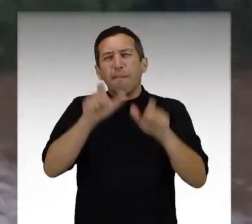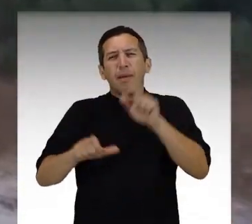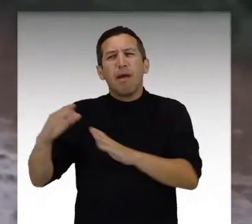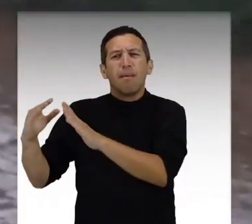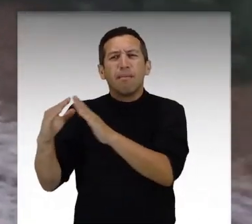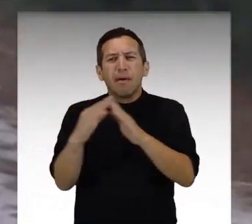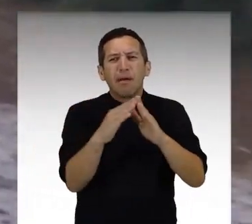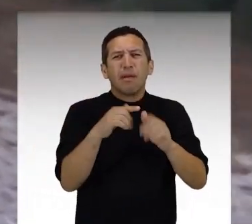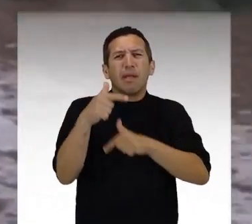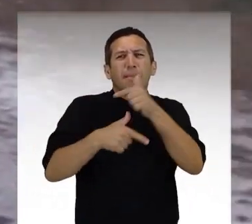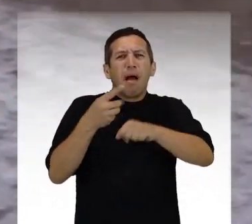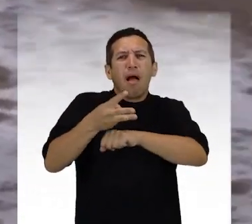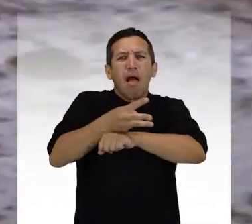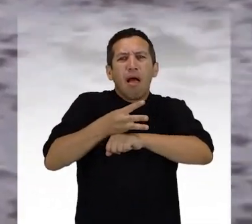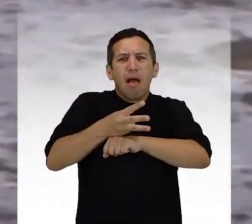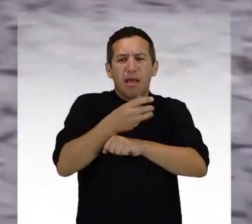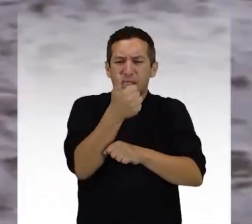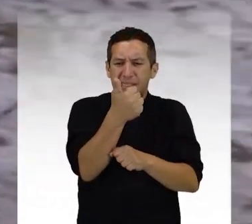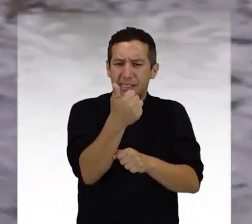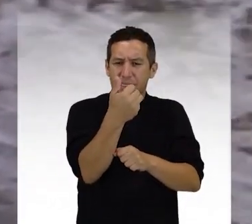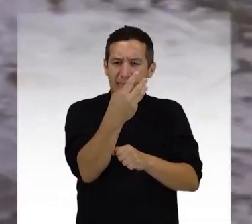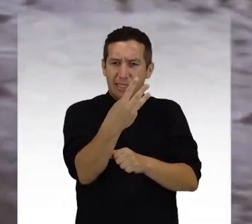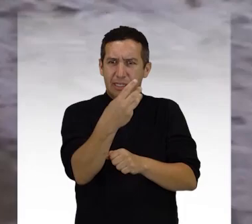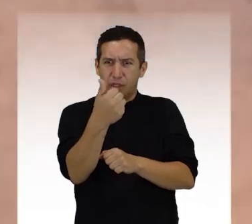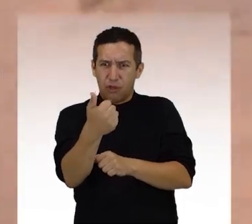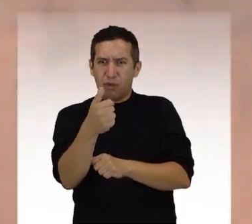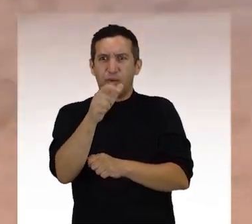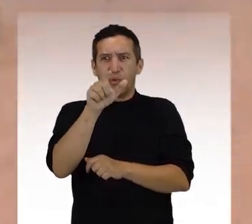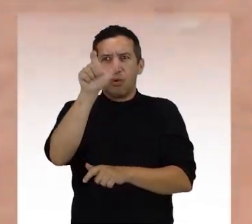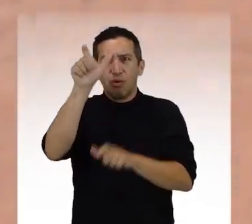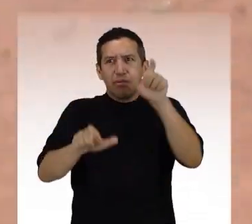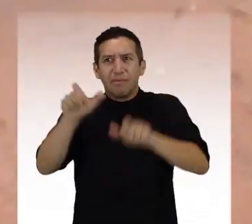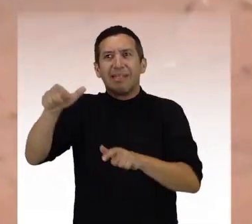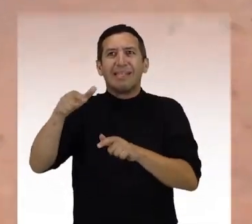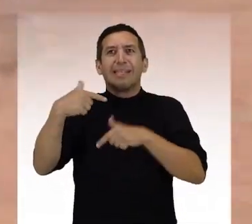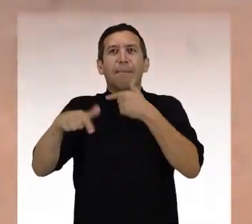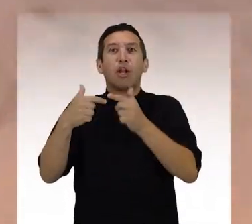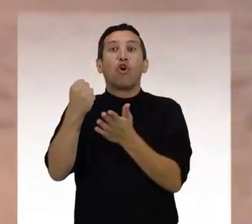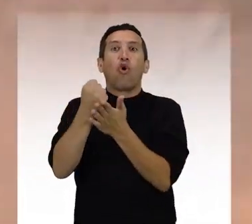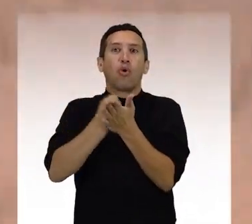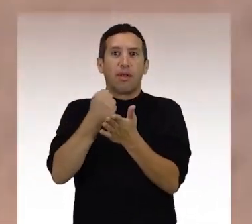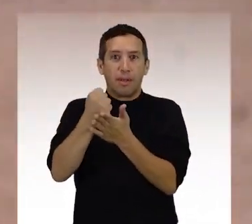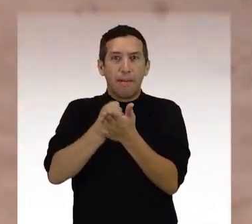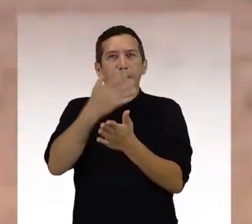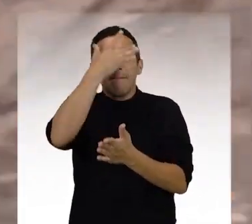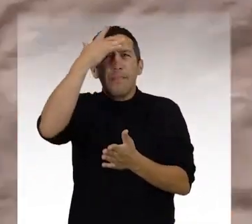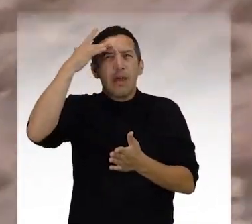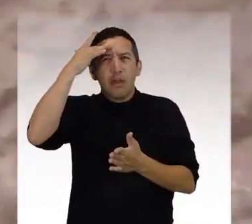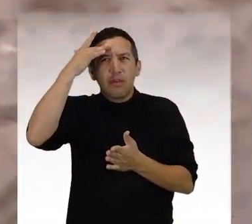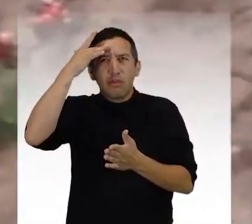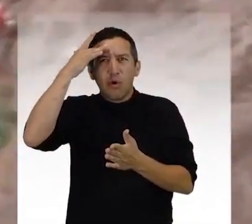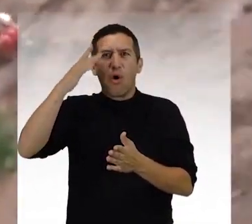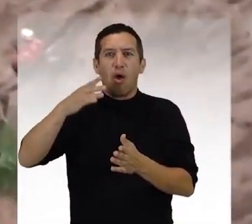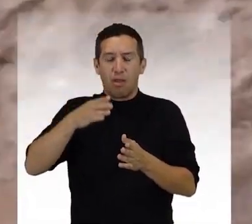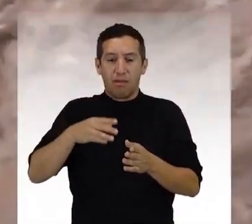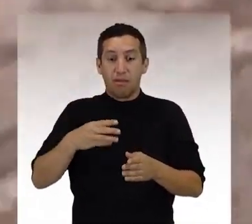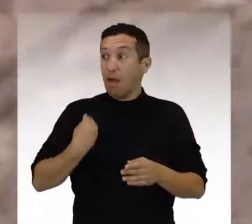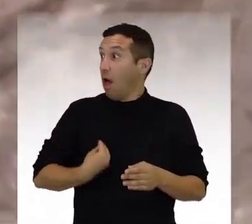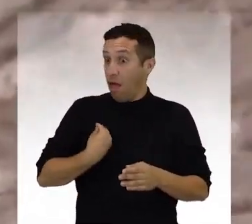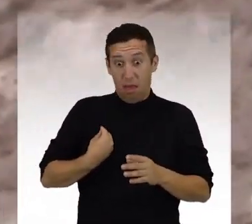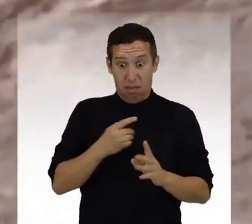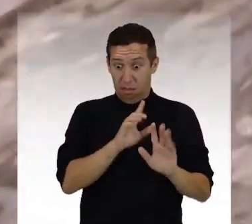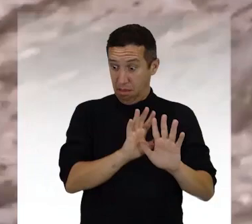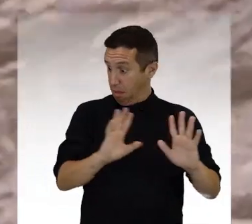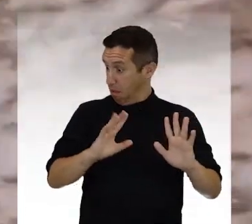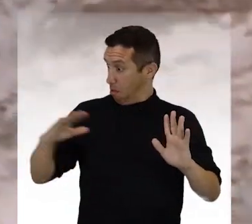Eram moradores, trabalhadores terceirizados e 131 empregados diretos da Vale. Gente que estava no caminho